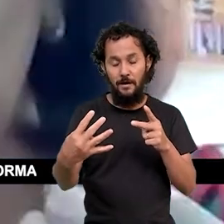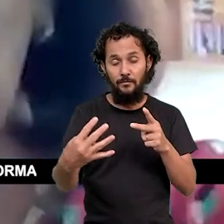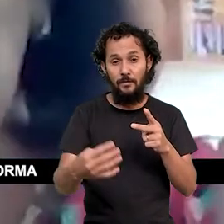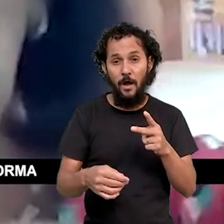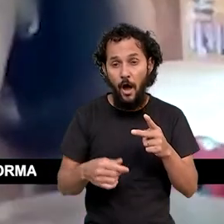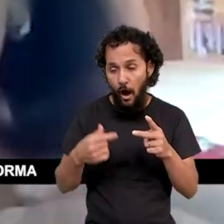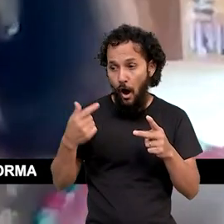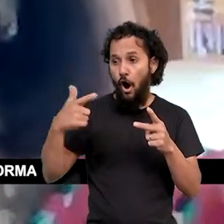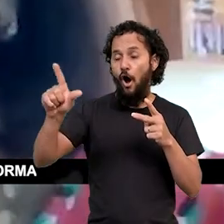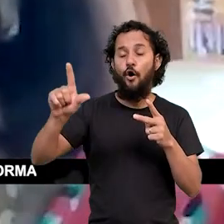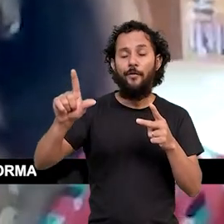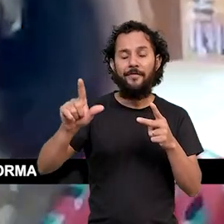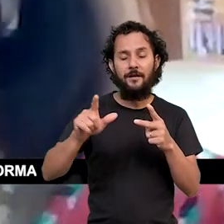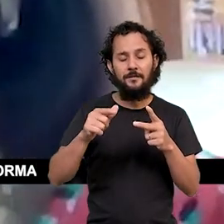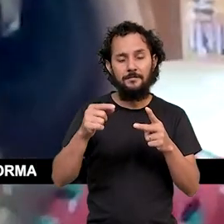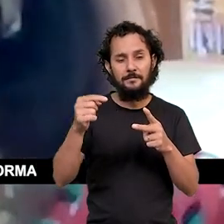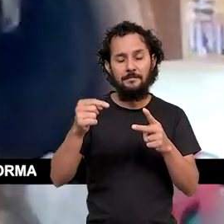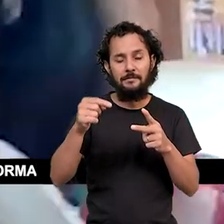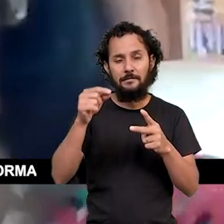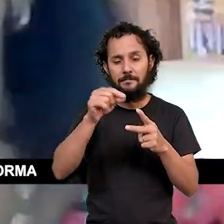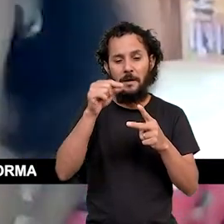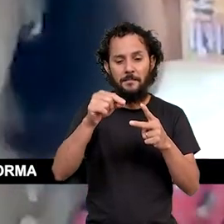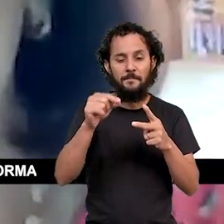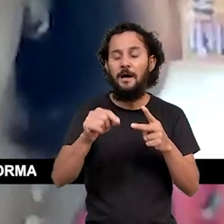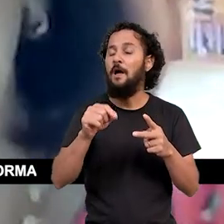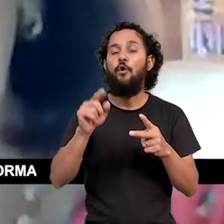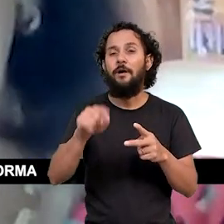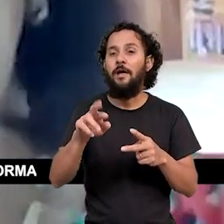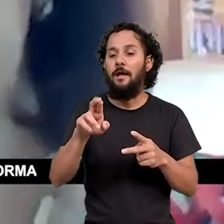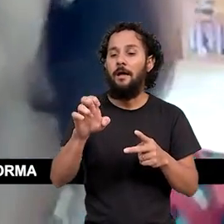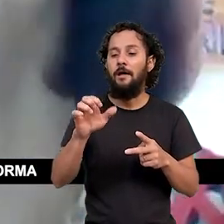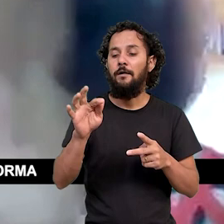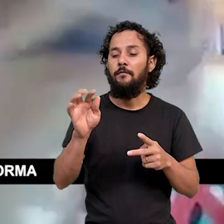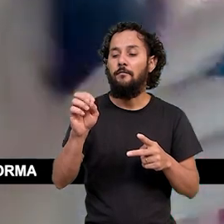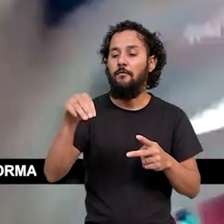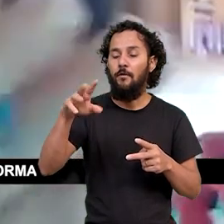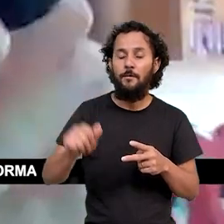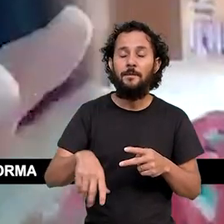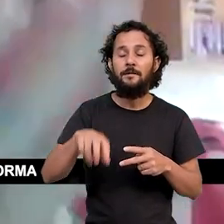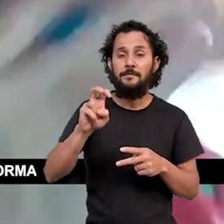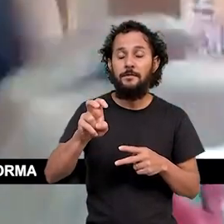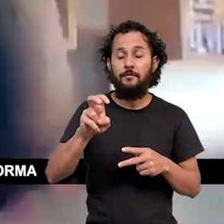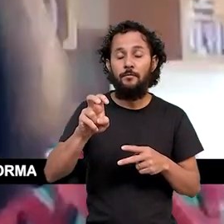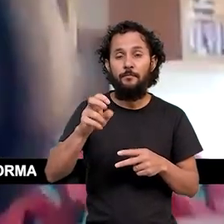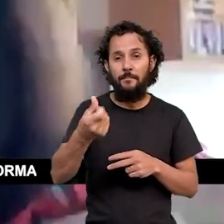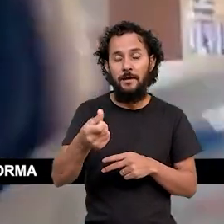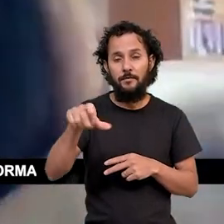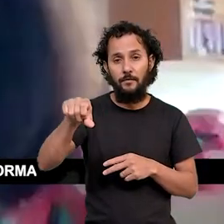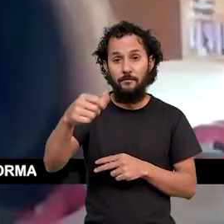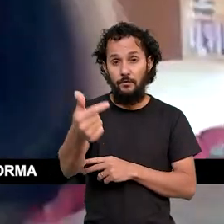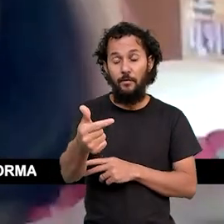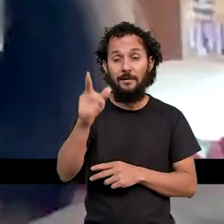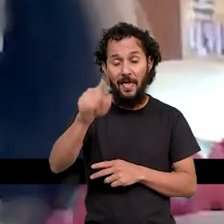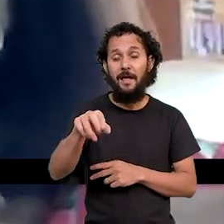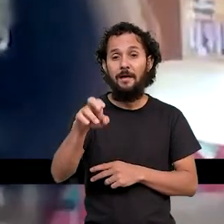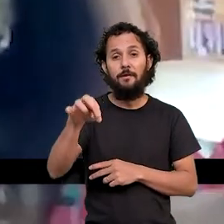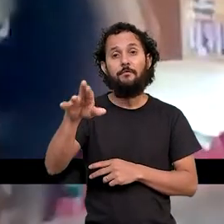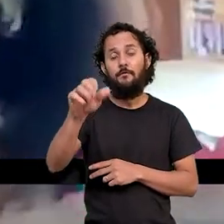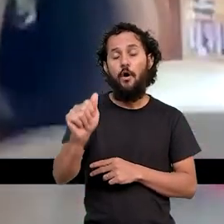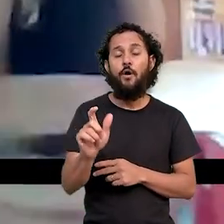9.394. E as outras que entremearam foram reformas, né? E a 5.692, ela foi uma reforma